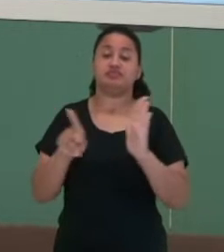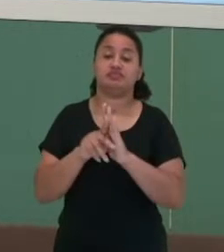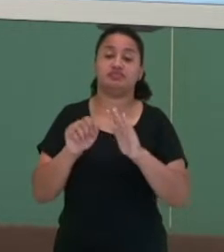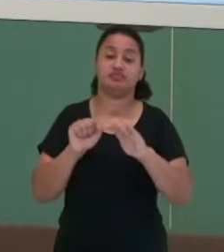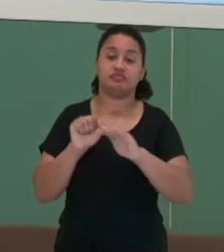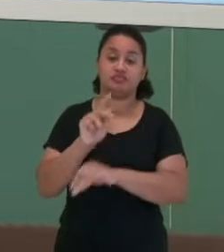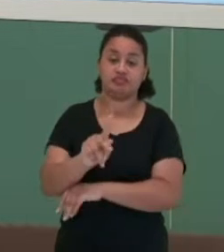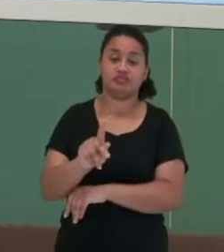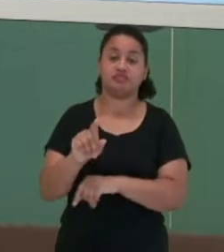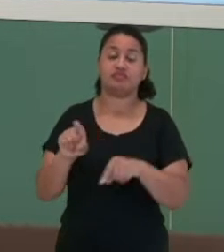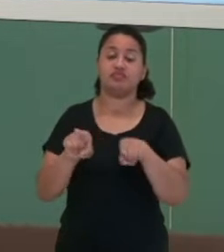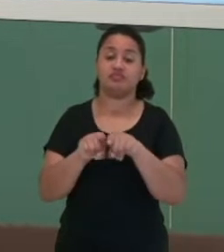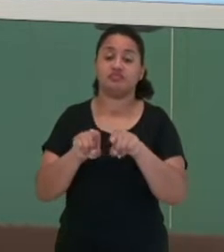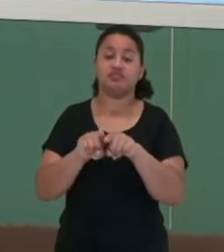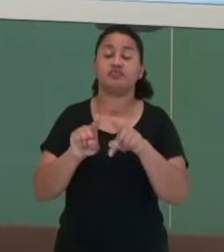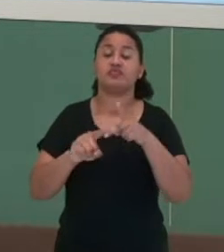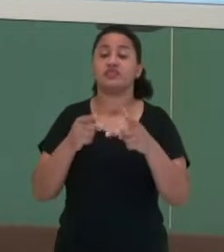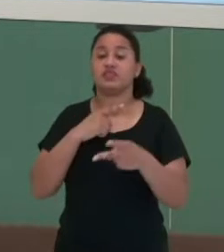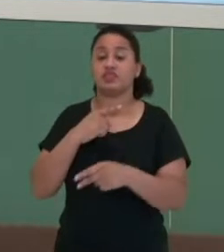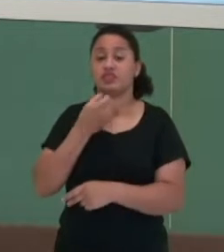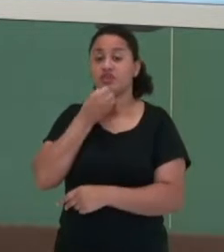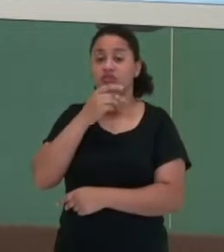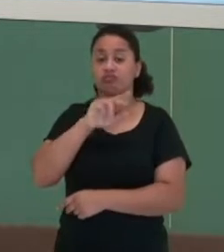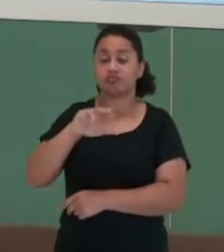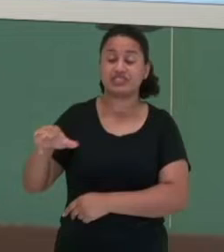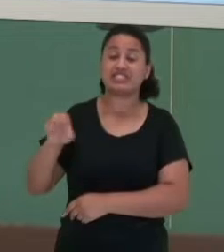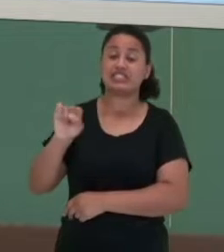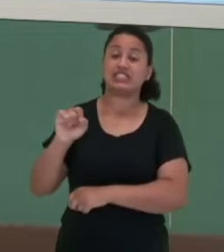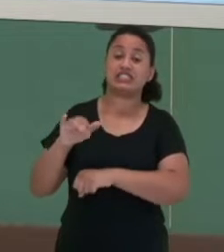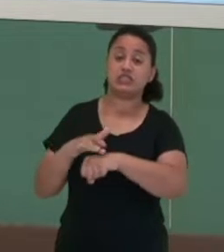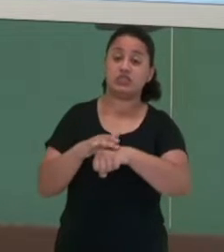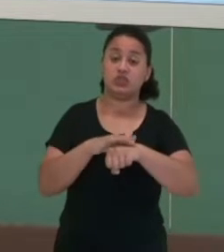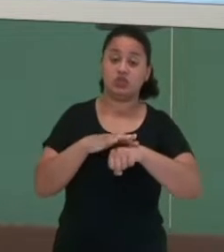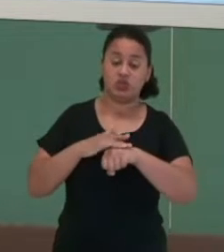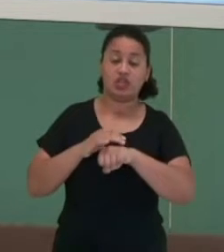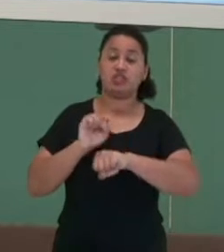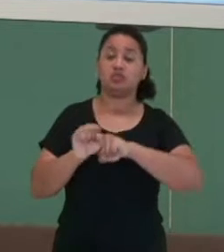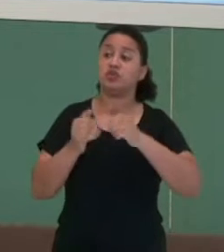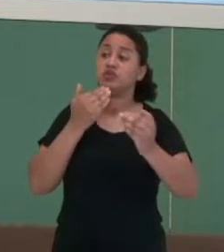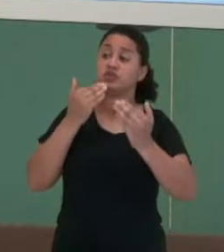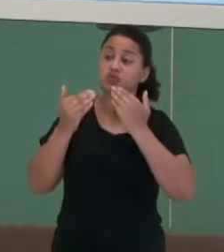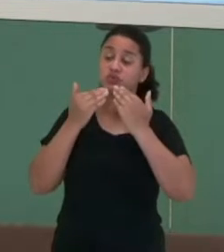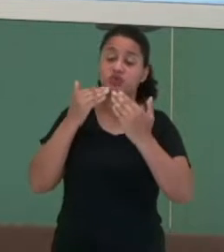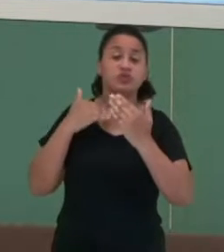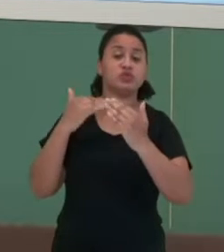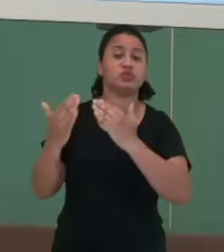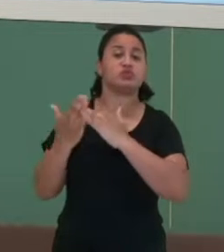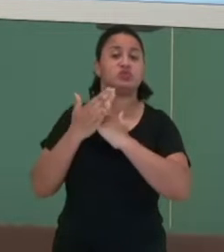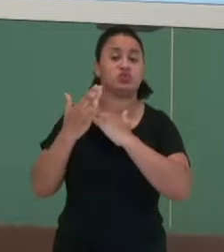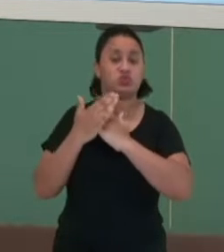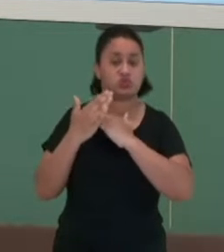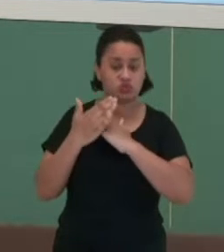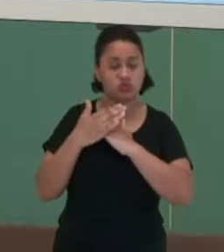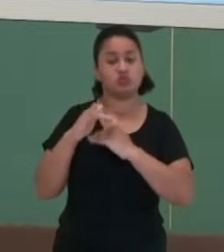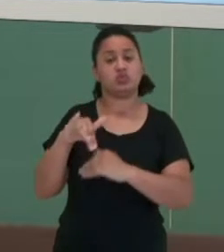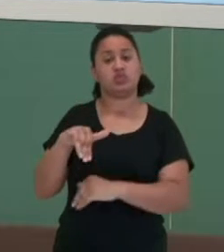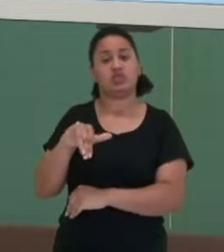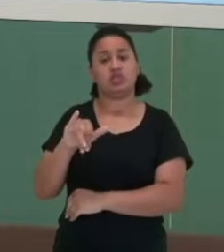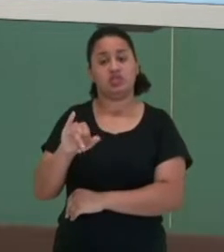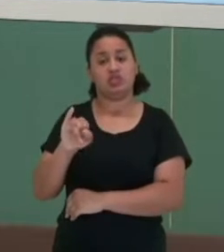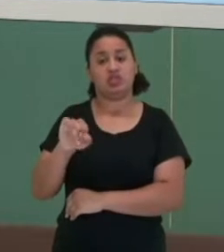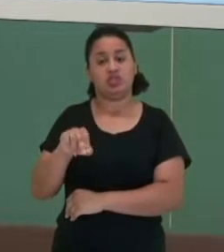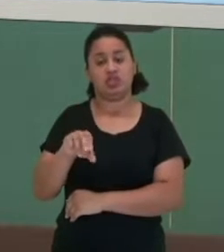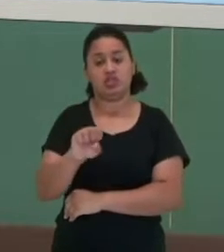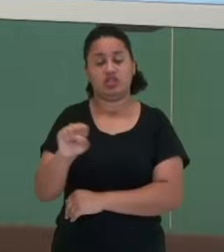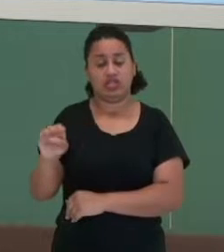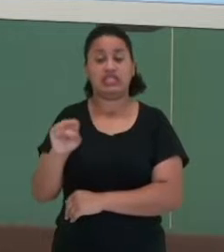tem os benefícios. Por exemplo, se ele ficar doente, ele pode pedir o benefício de lá. Uma empreendedora mulher